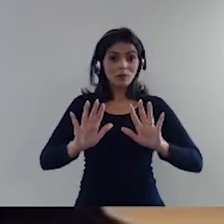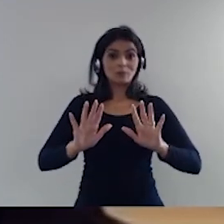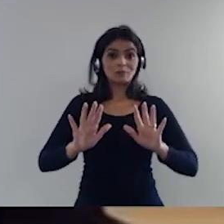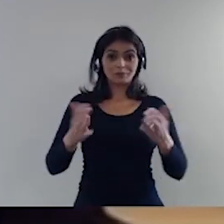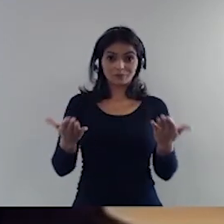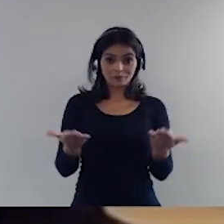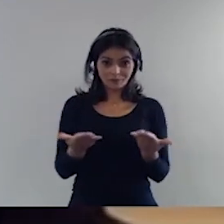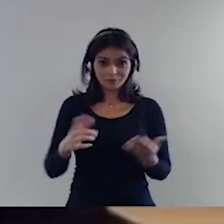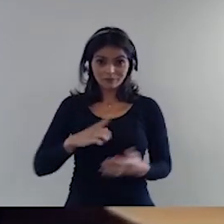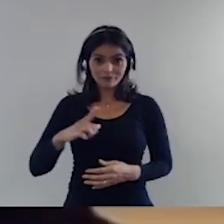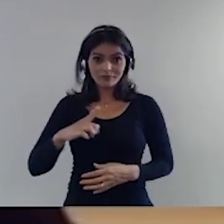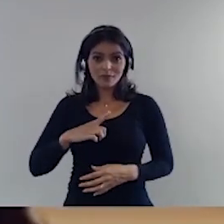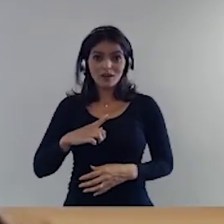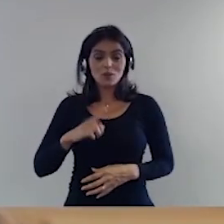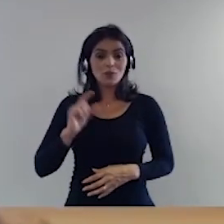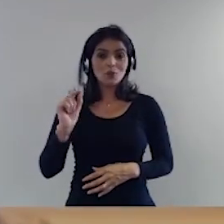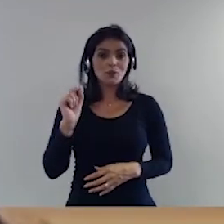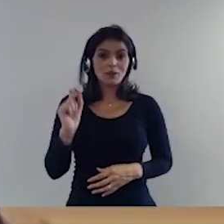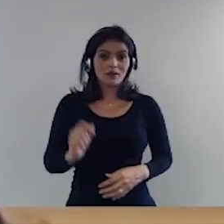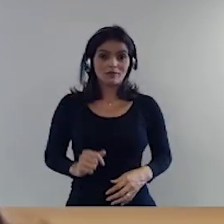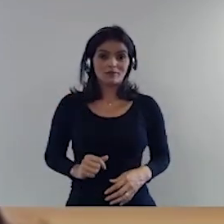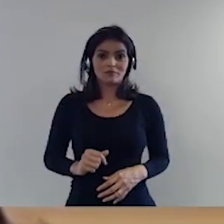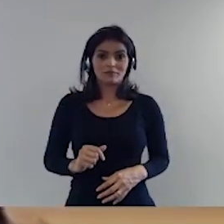uma dimensão